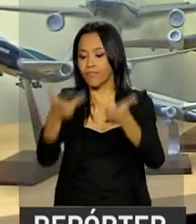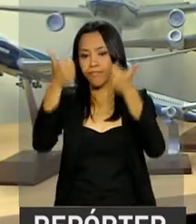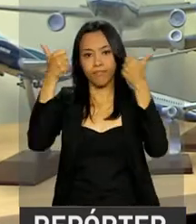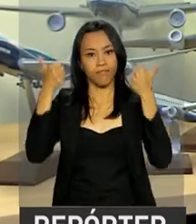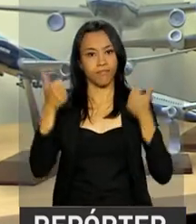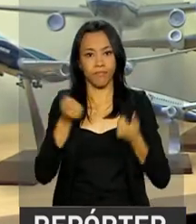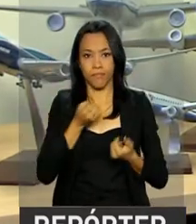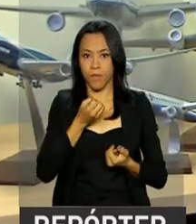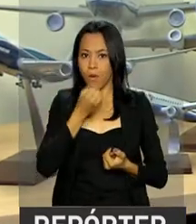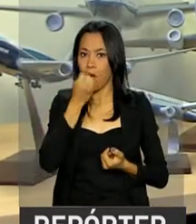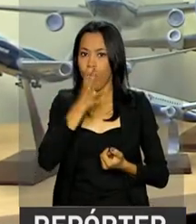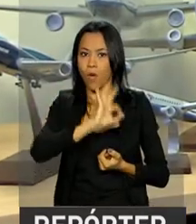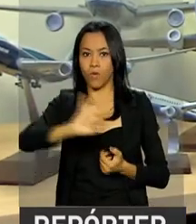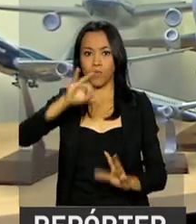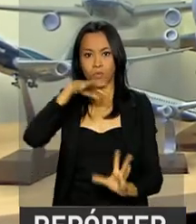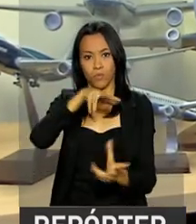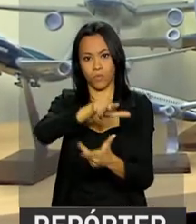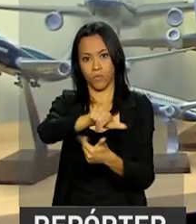Tá? Então, hoje,